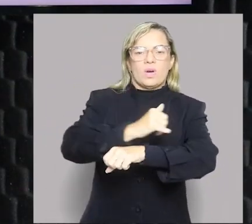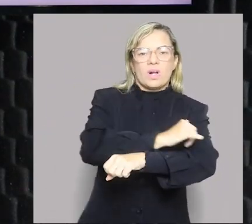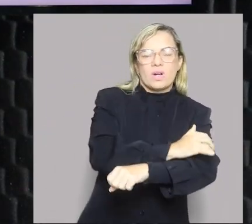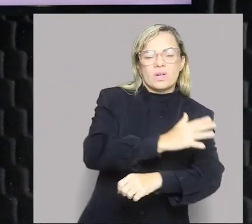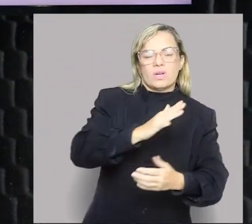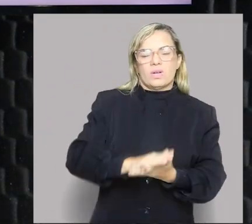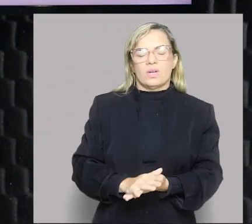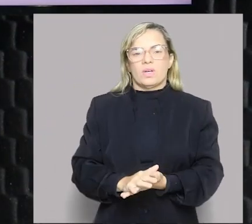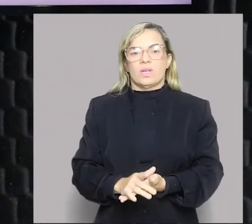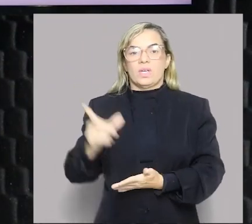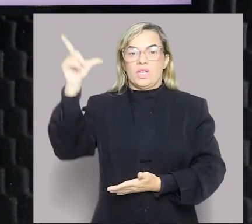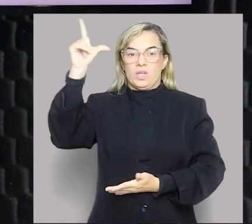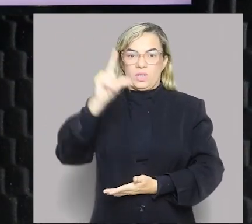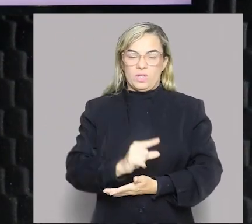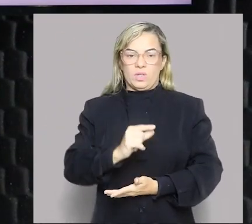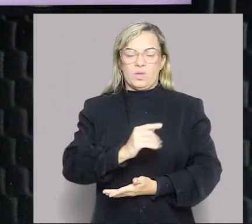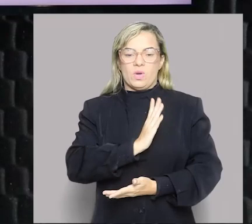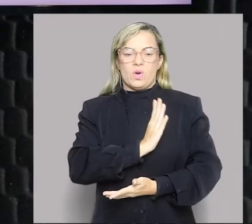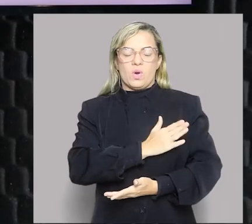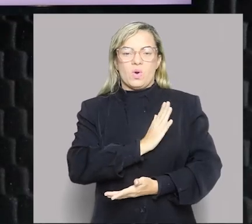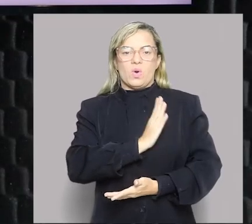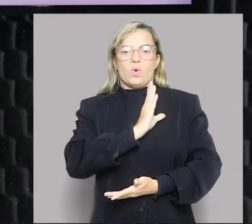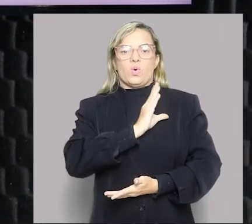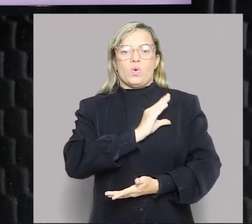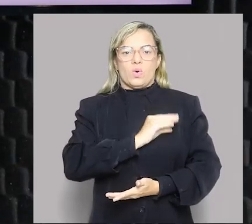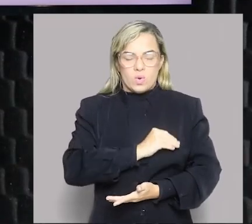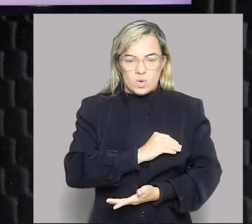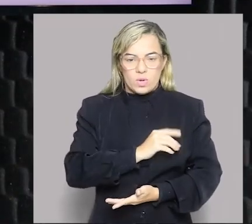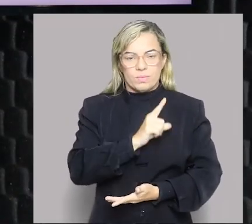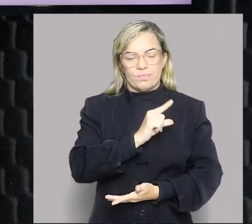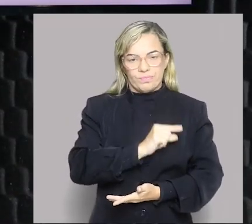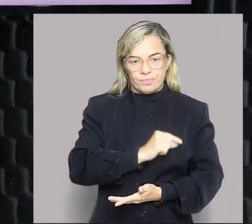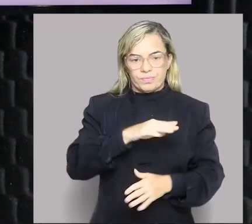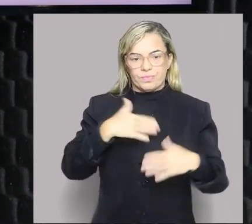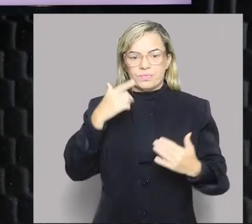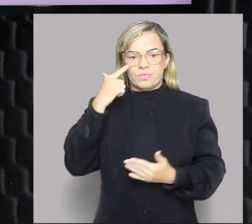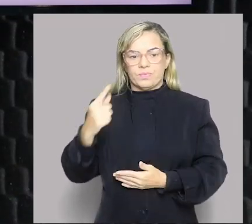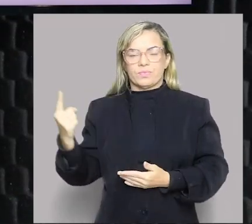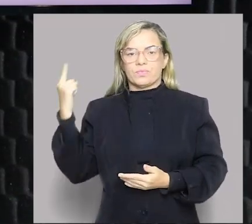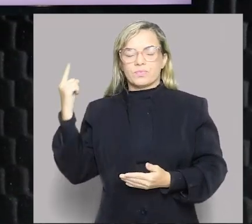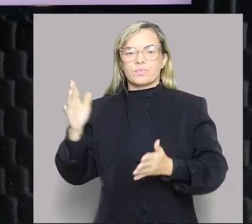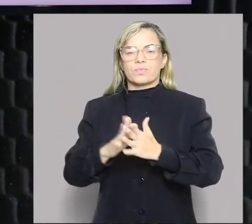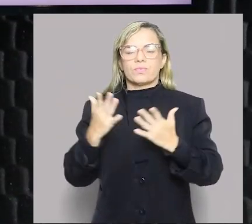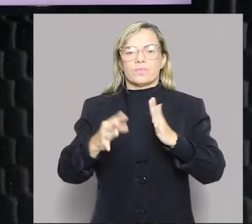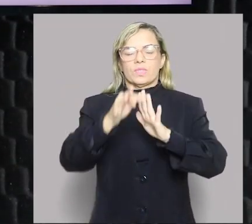pede? A referência que nós temos aqui é de um texto com predominância